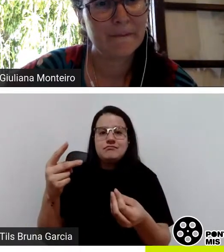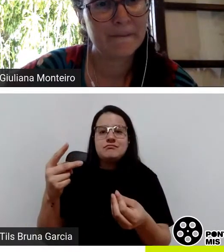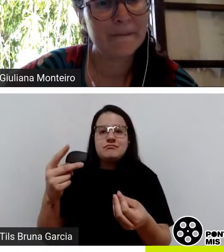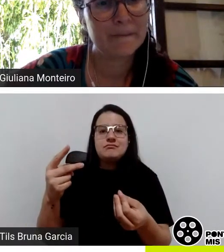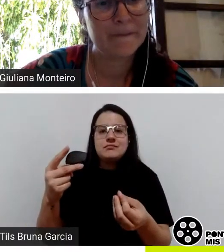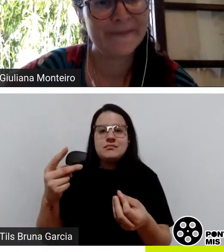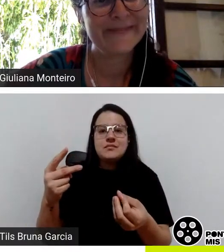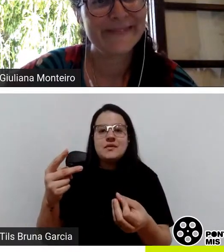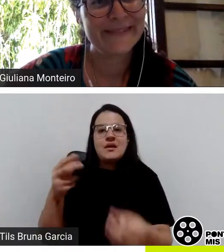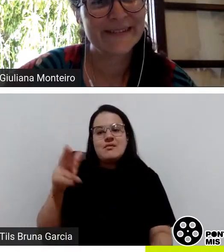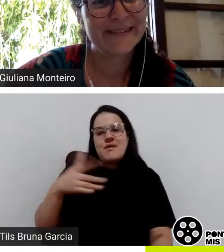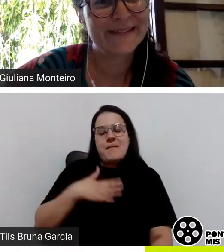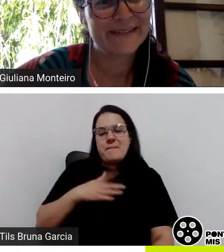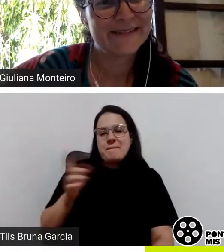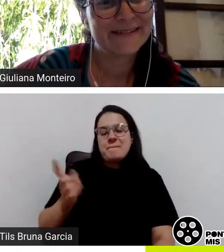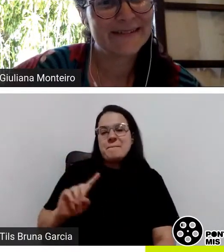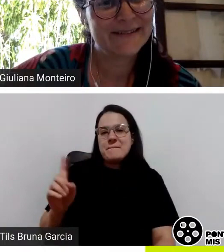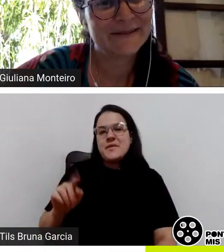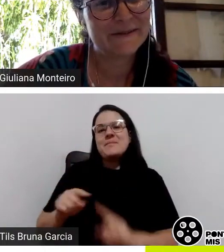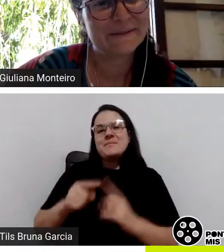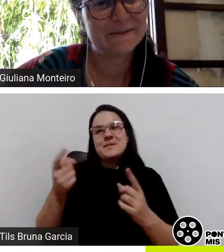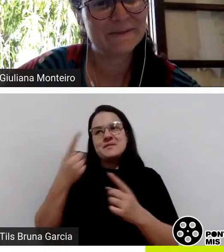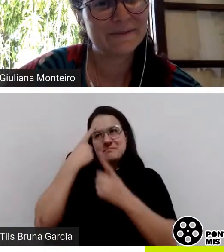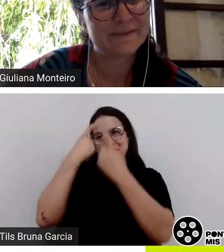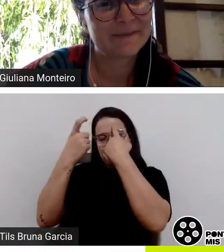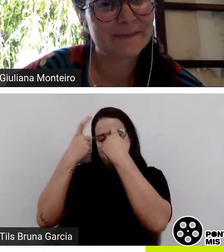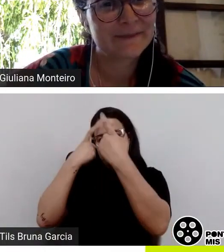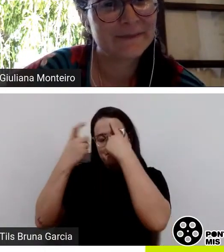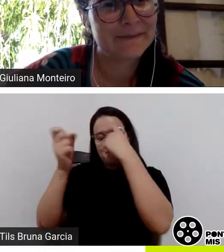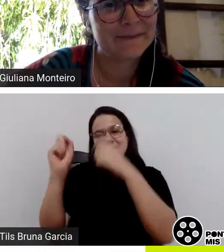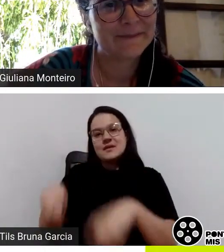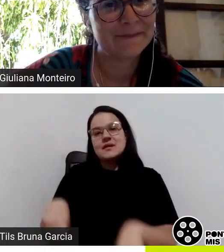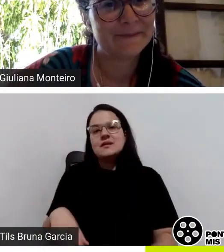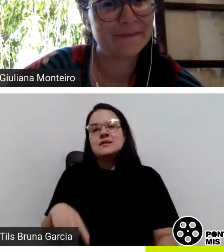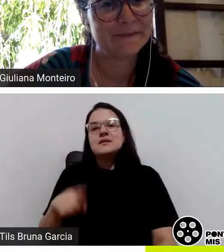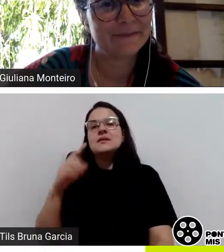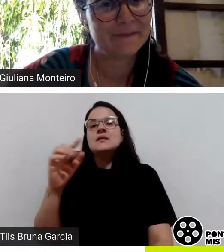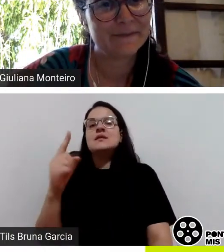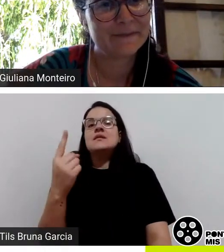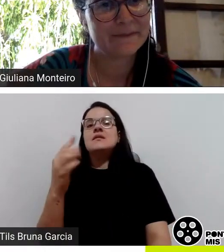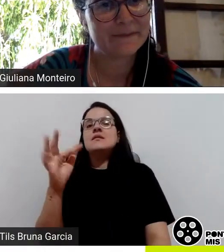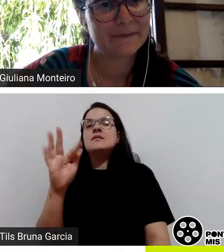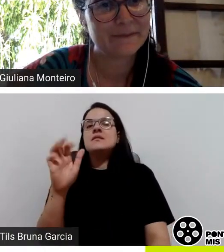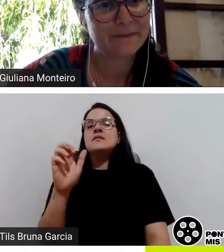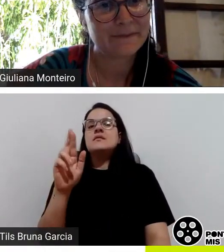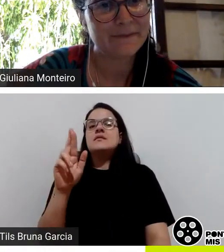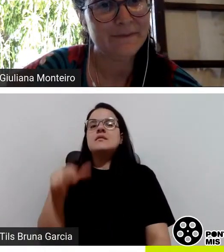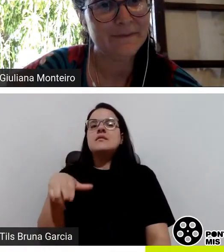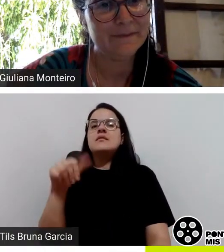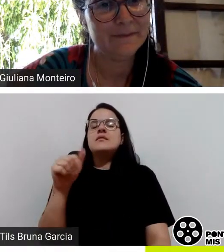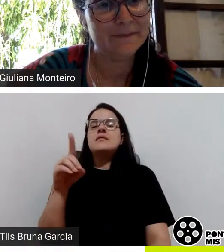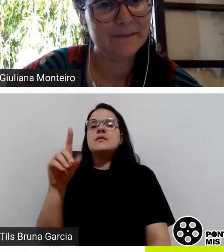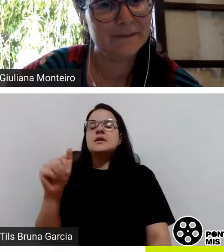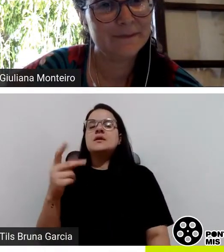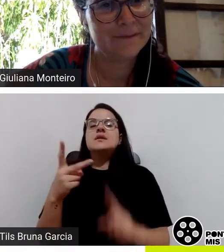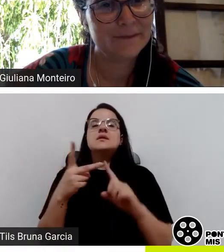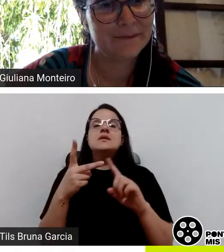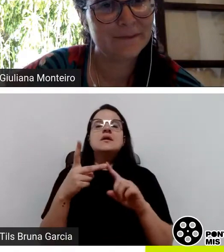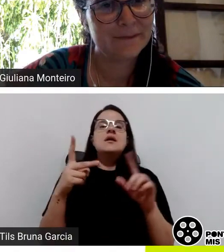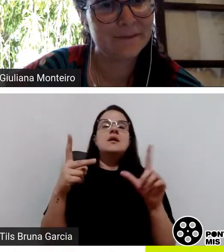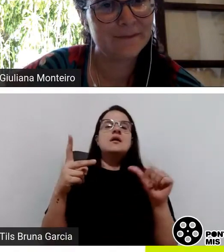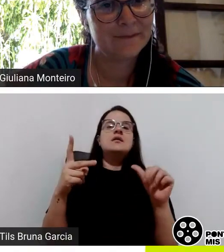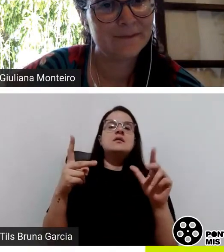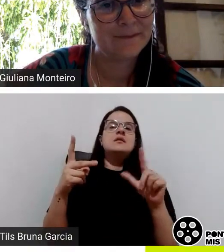foram meus, foram dos atores, mas foi um da Fernanda, que eu, quando o Lázaro pergunta, o Zico pergunta assim, olha que